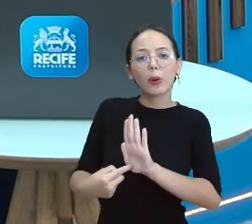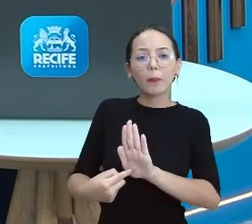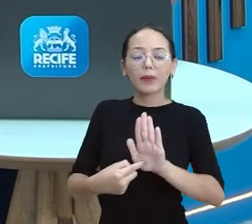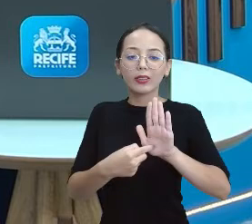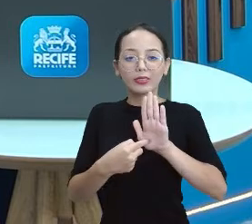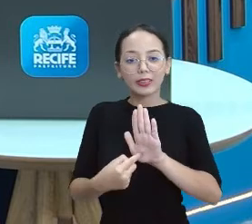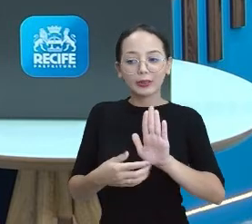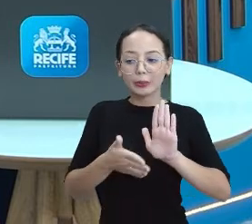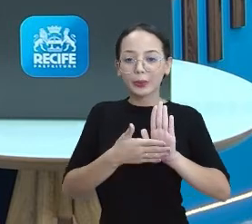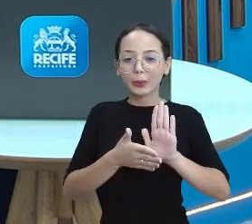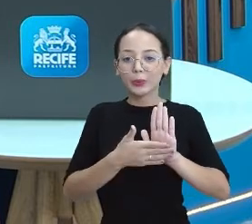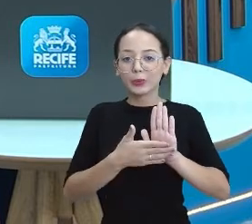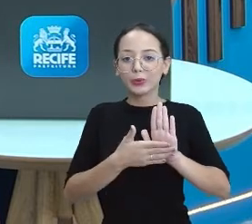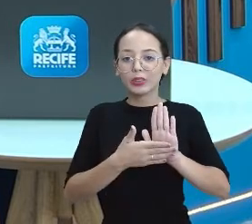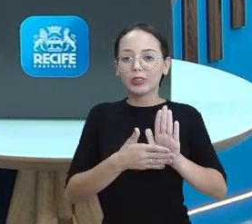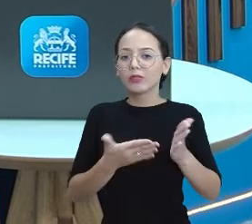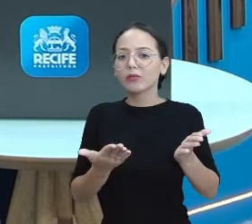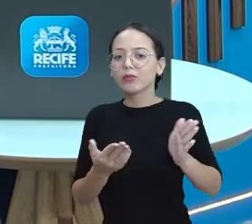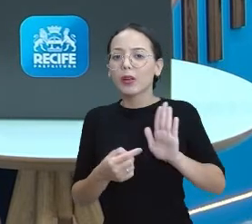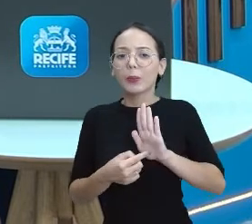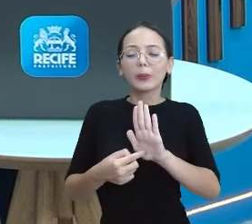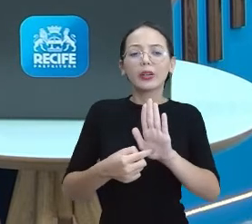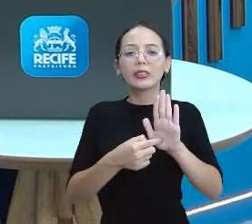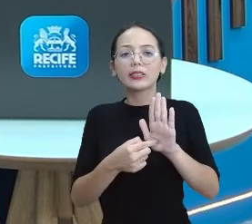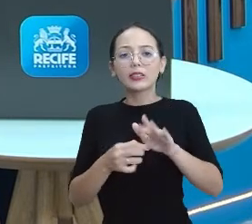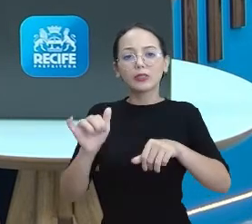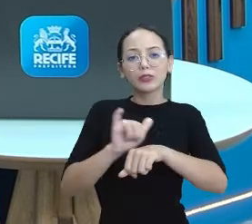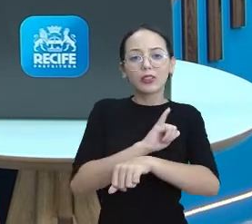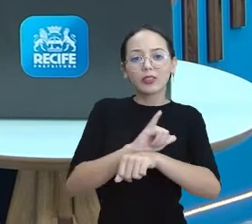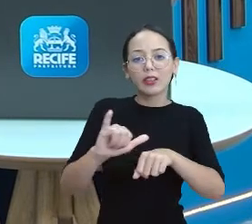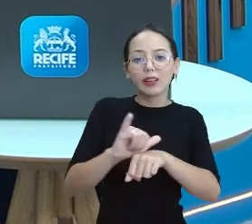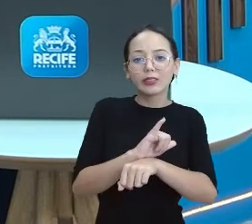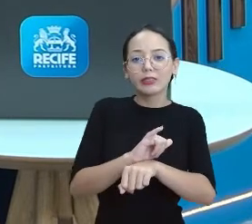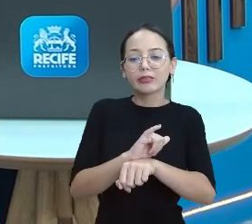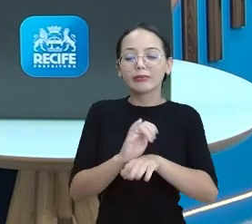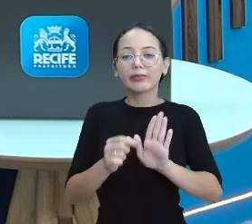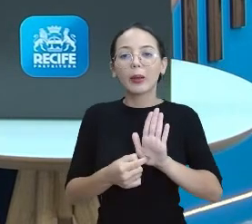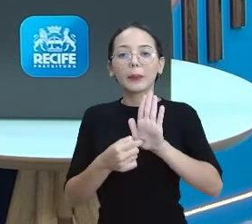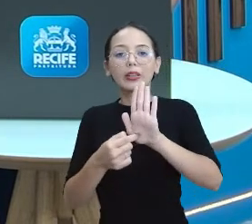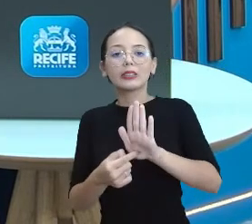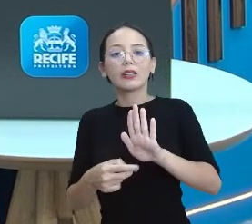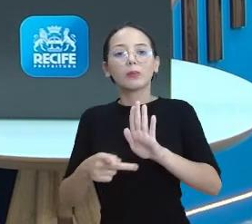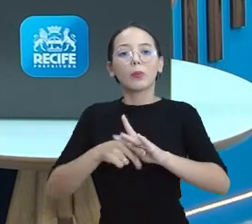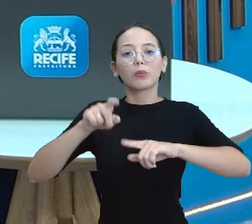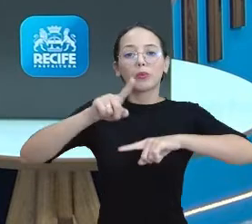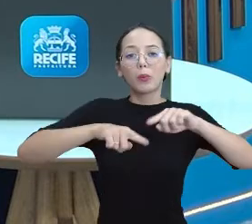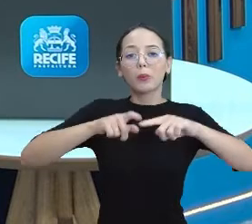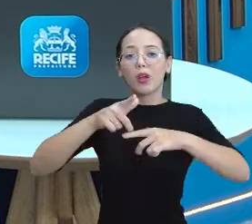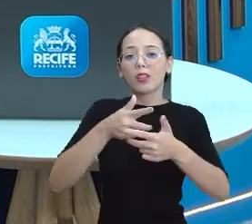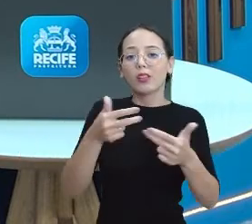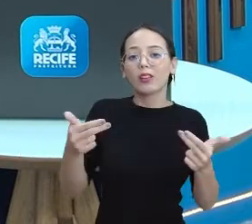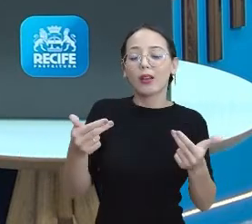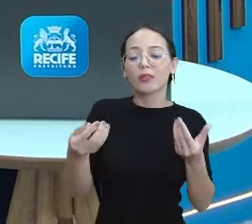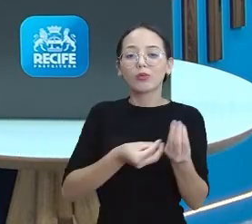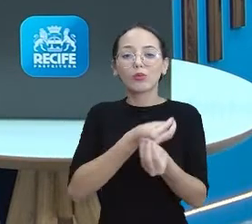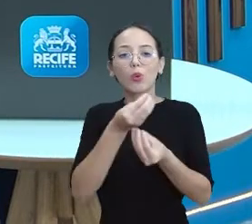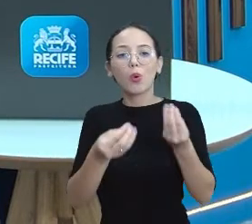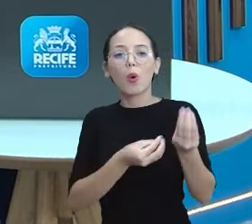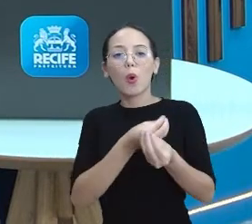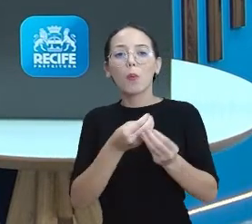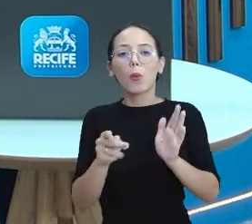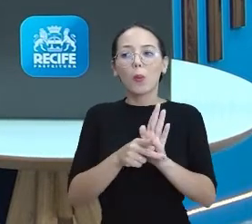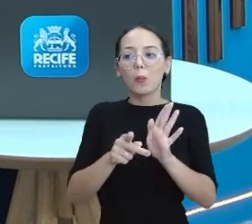apresento uma proposta, quando eu apresento uma estratégia, quando eu apresento um recurso, né? Como é que eu vou